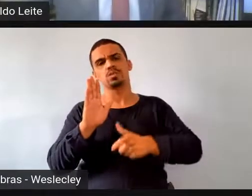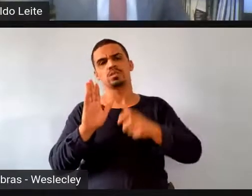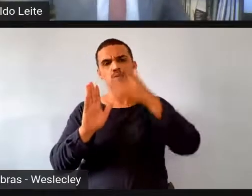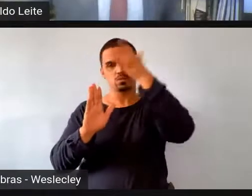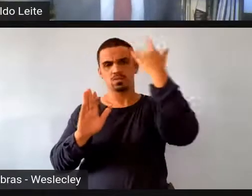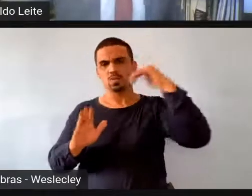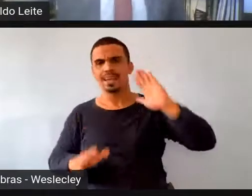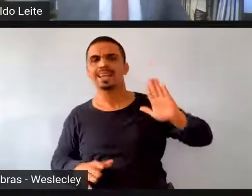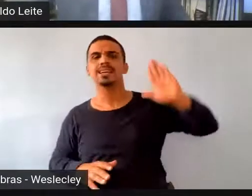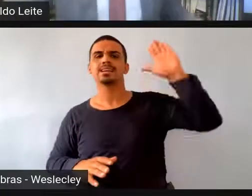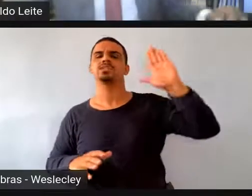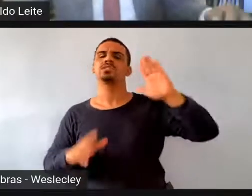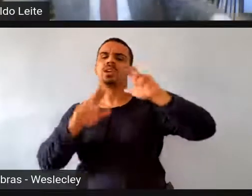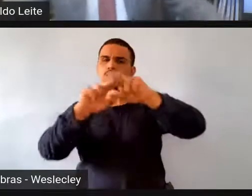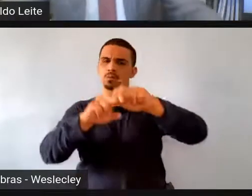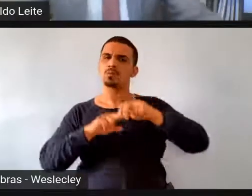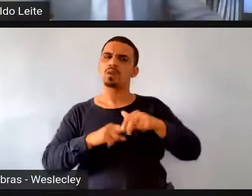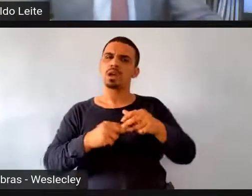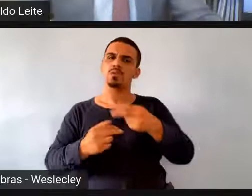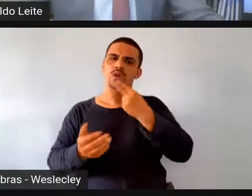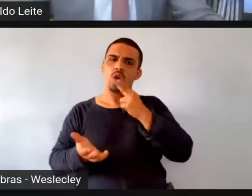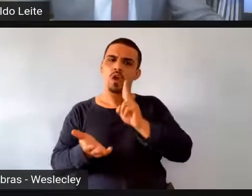das confissões religiosas.